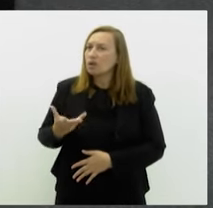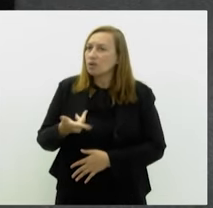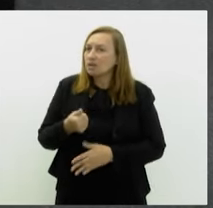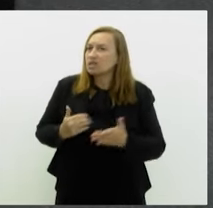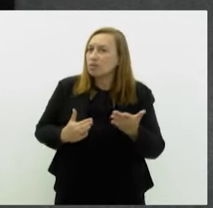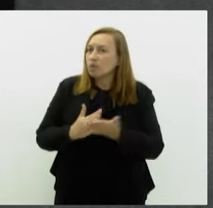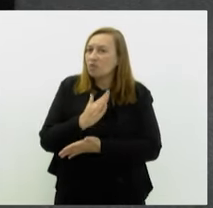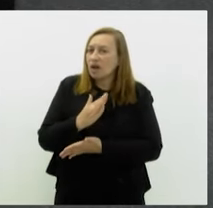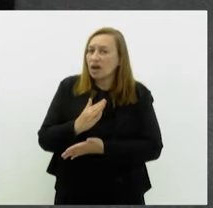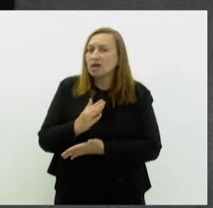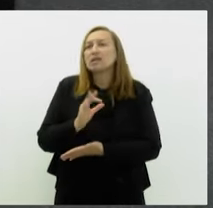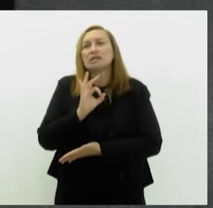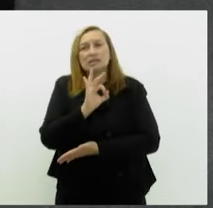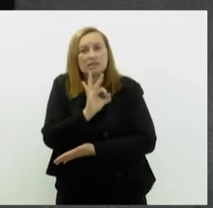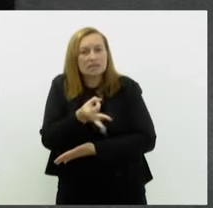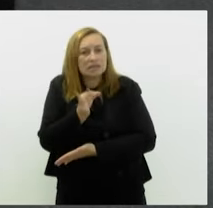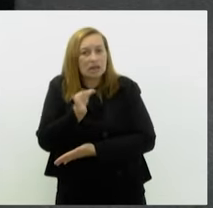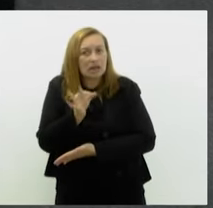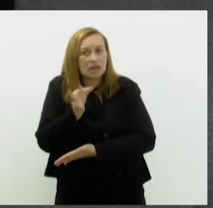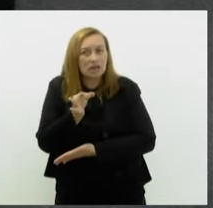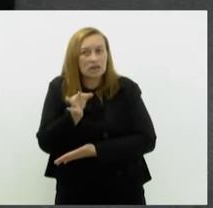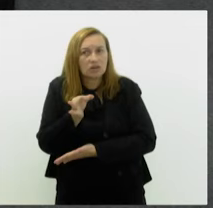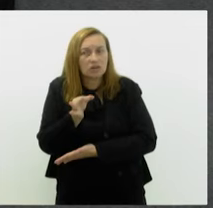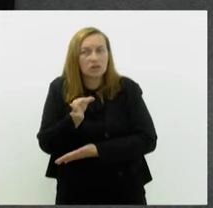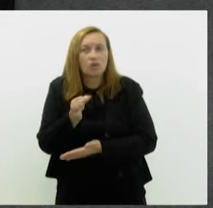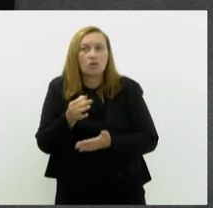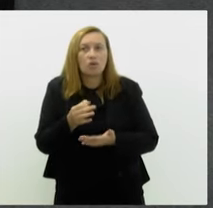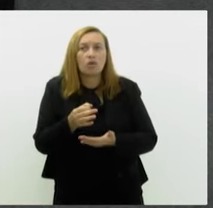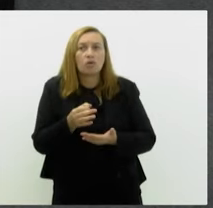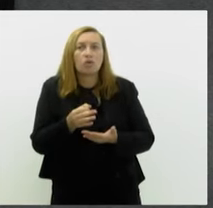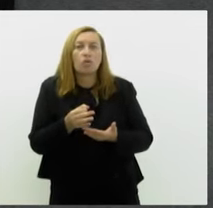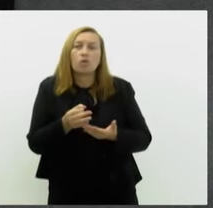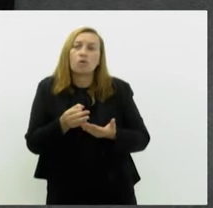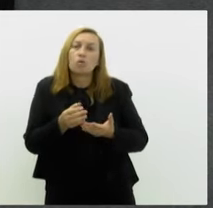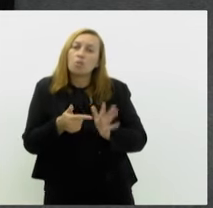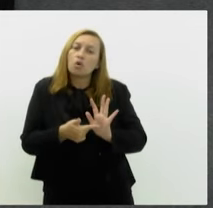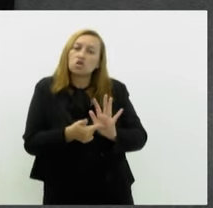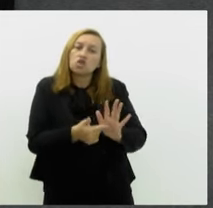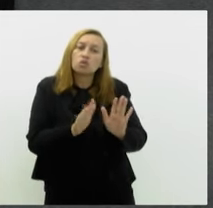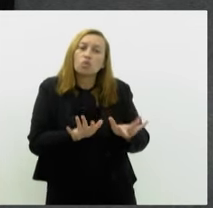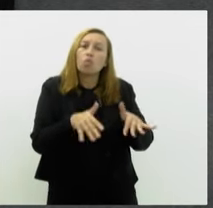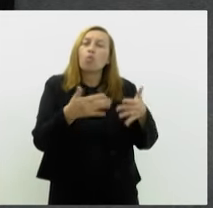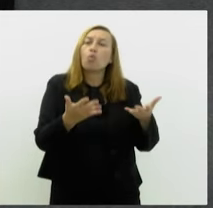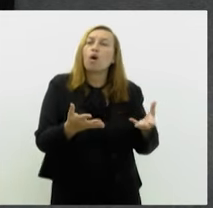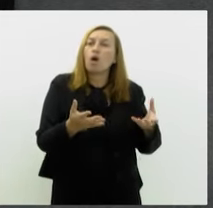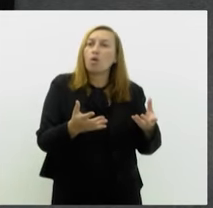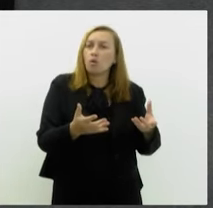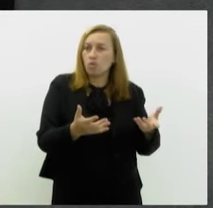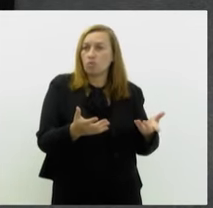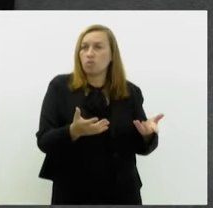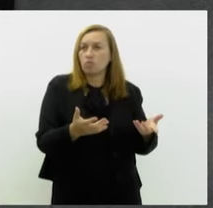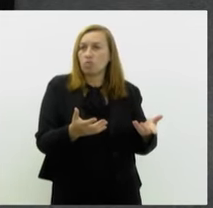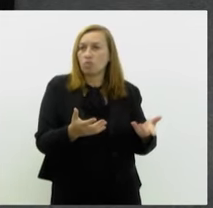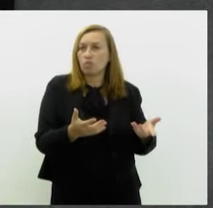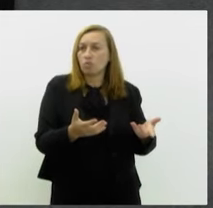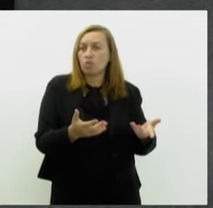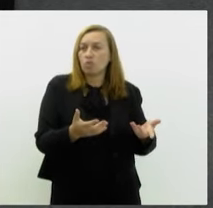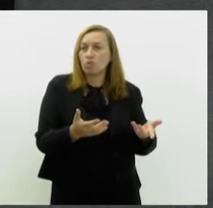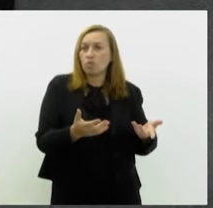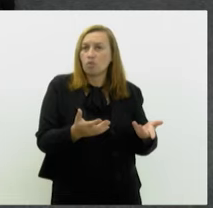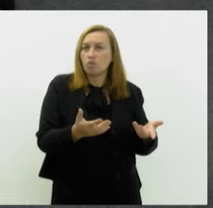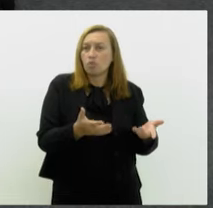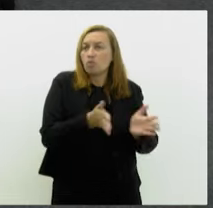claro, definindo a fonte de custeio, definindo qual era a fonte de custeio. Mas, de qualquer maneira, a ideia